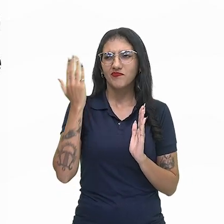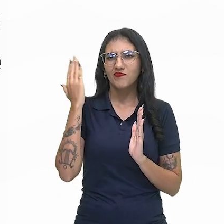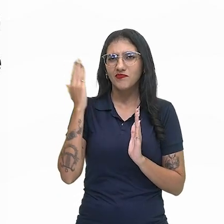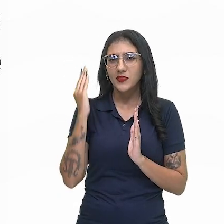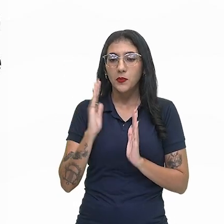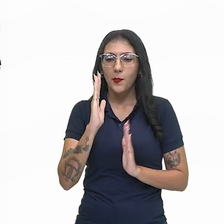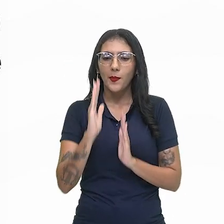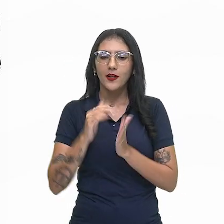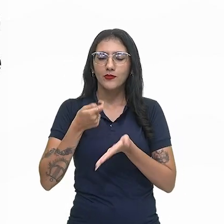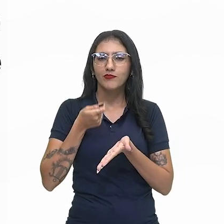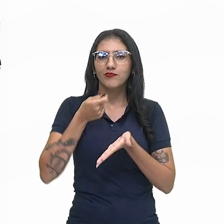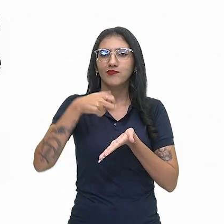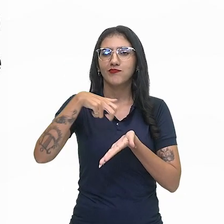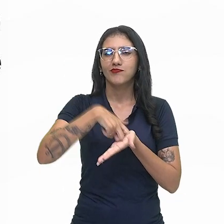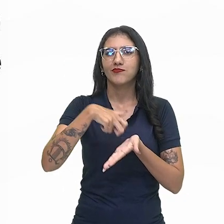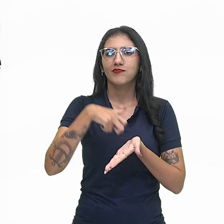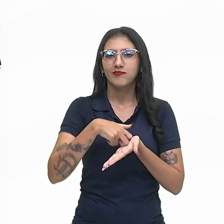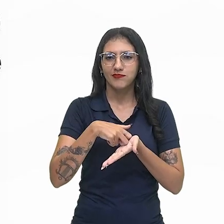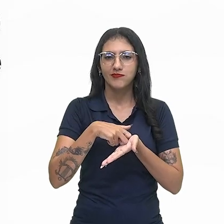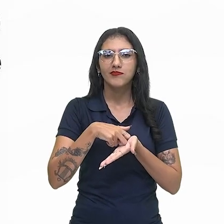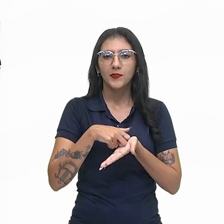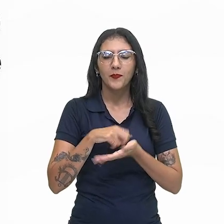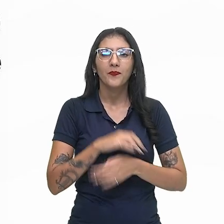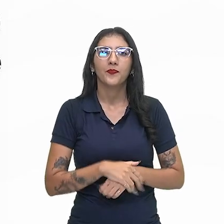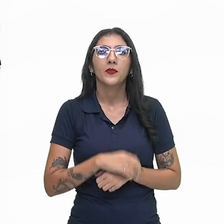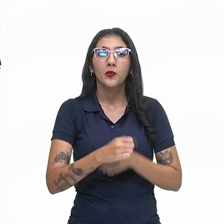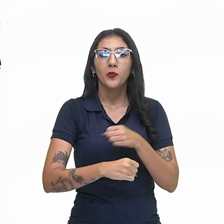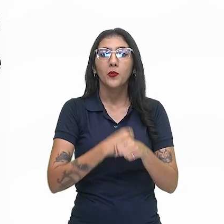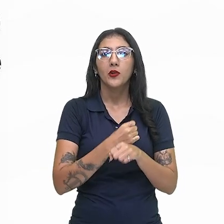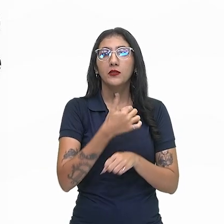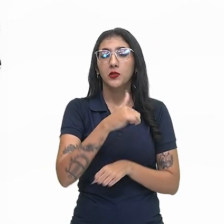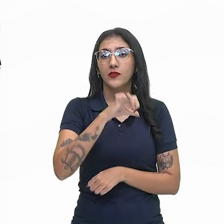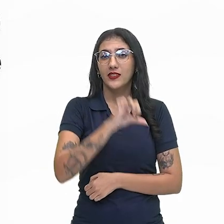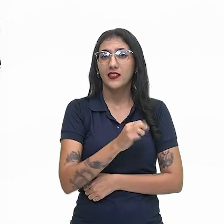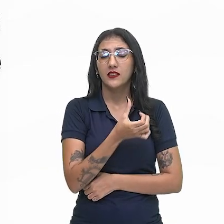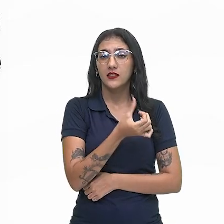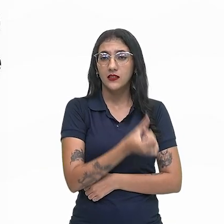regime militar, que ficou entre os anos de